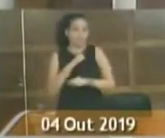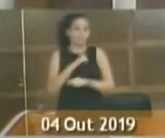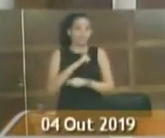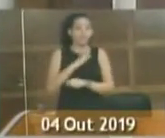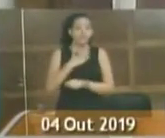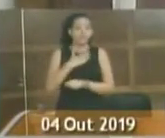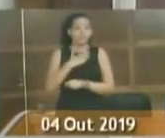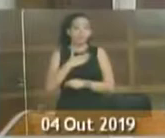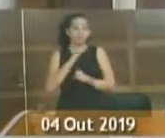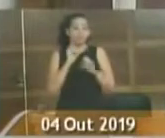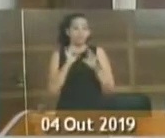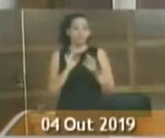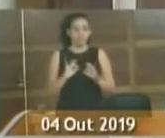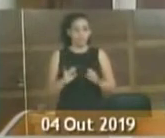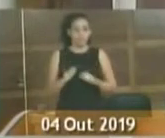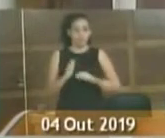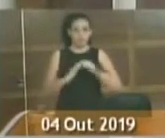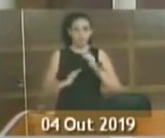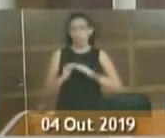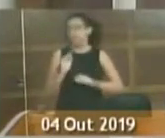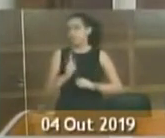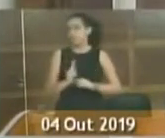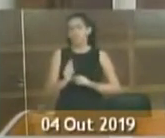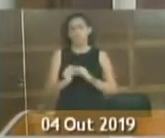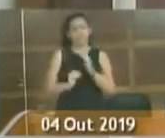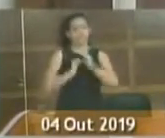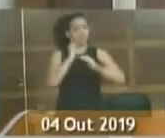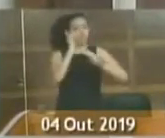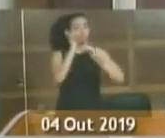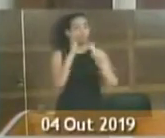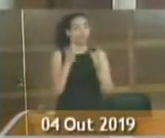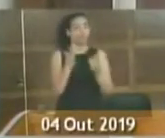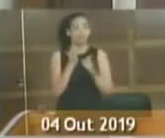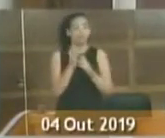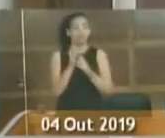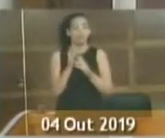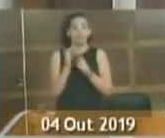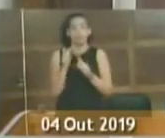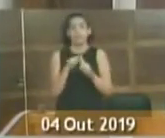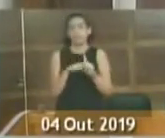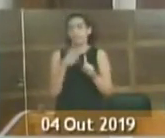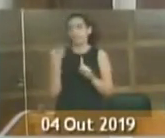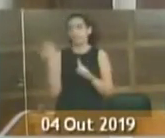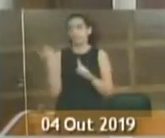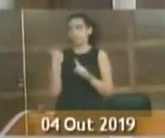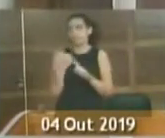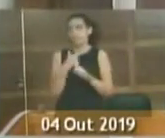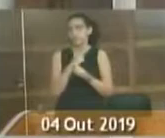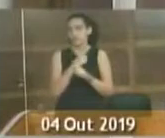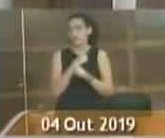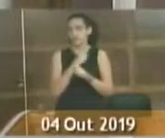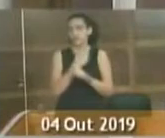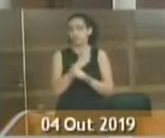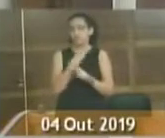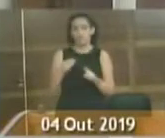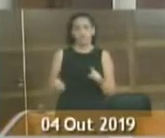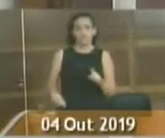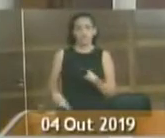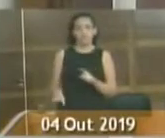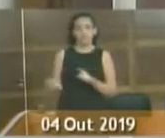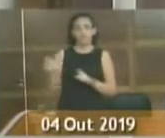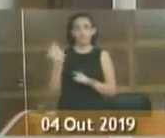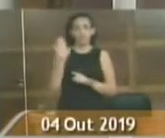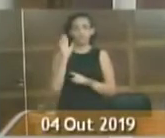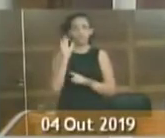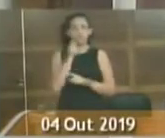especialização nisso. Então, a gente sempre vai estar à frente. Tipo, mês passado, agora, eu tenho mestres meus que vieram da Europa,